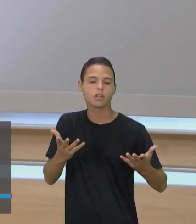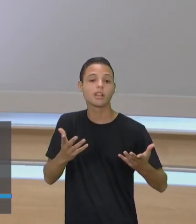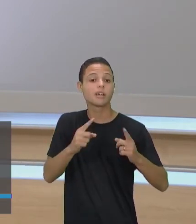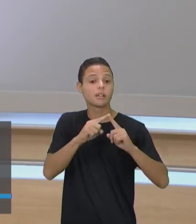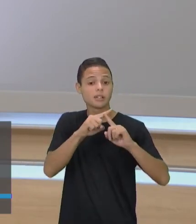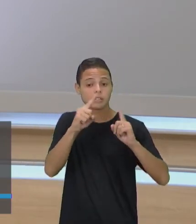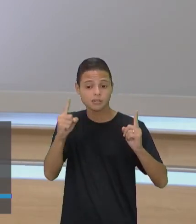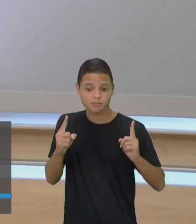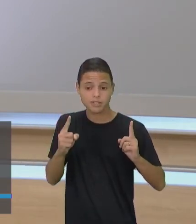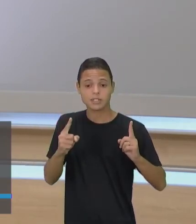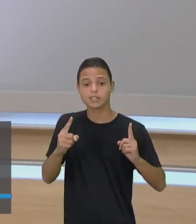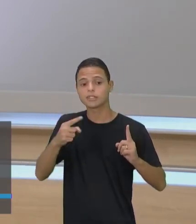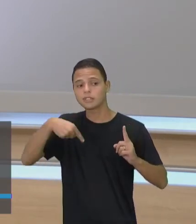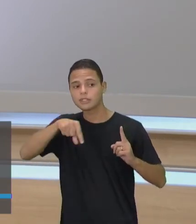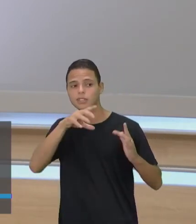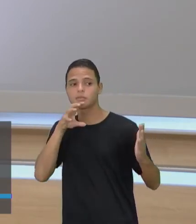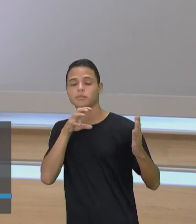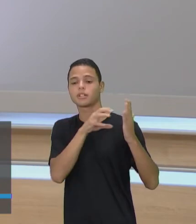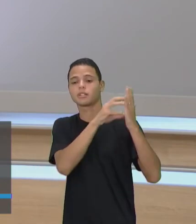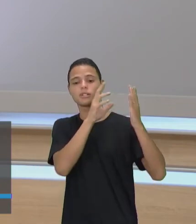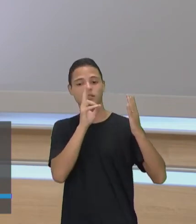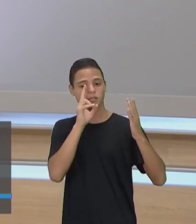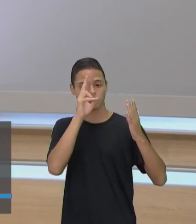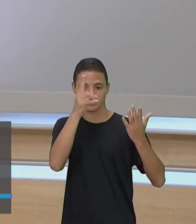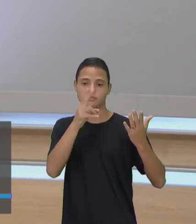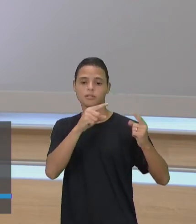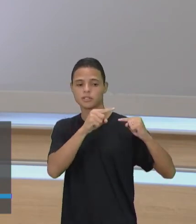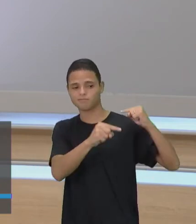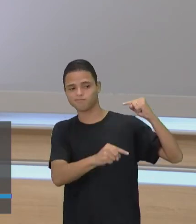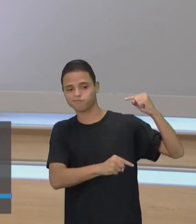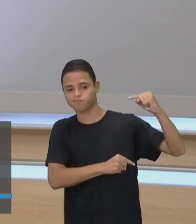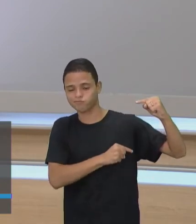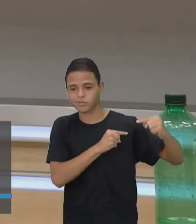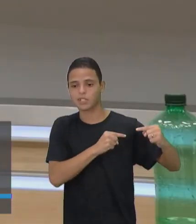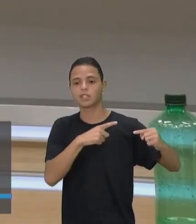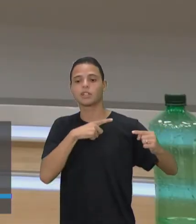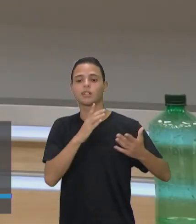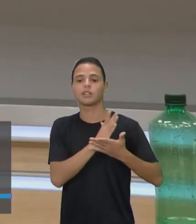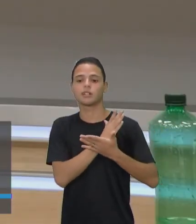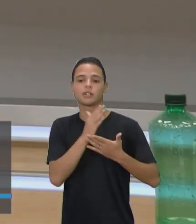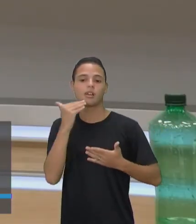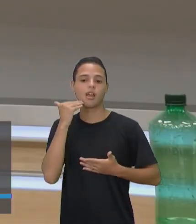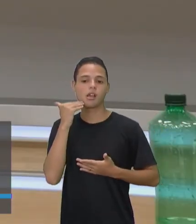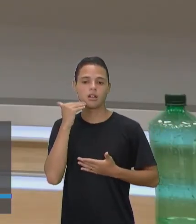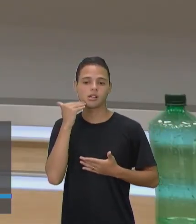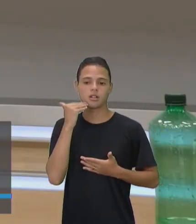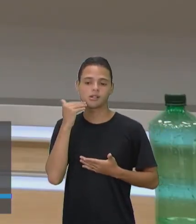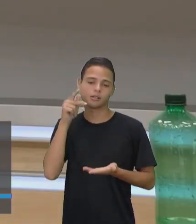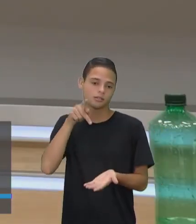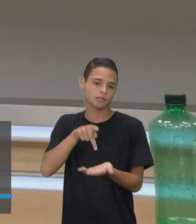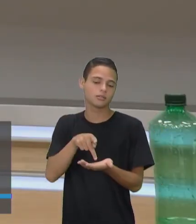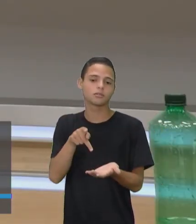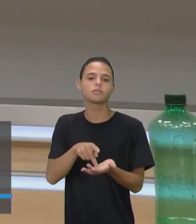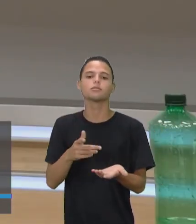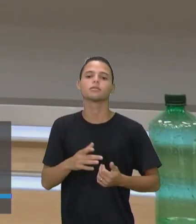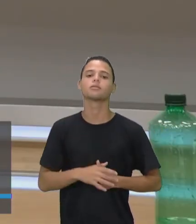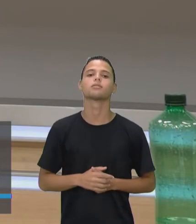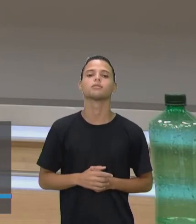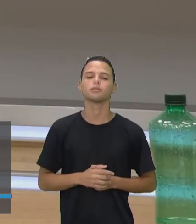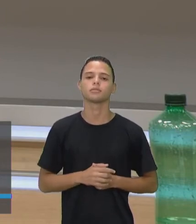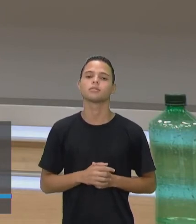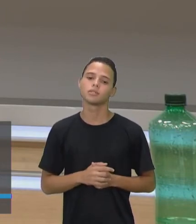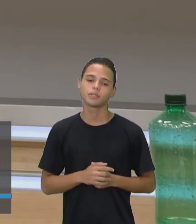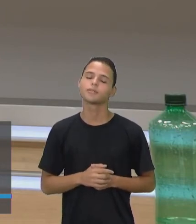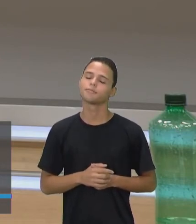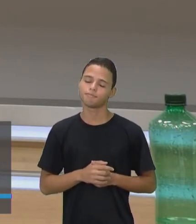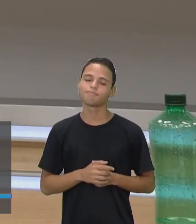Sim. E se ele deixa de ser um ciclo, ele deixa de acontecer como ele deveria. Exatamente. Isso é muito prejudicial, porque